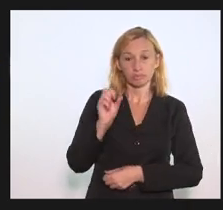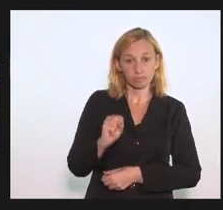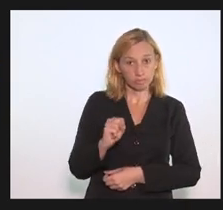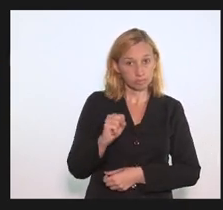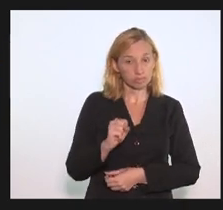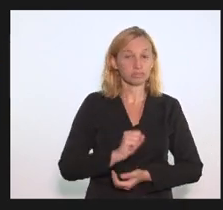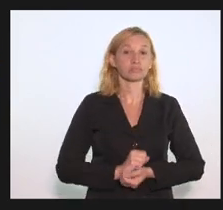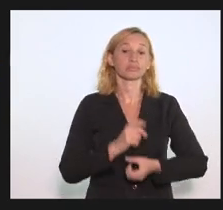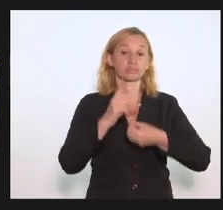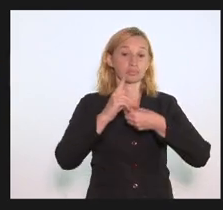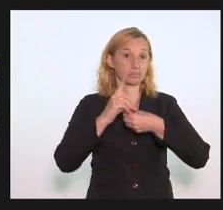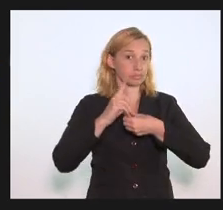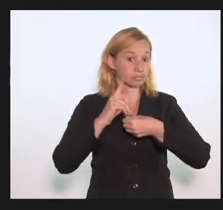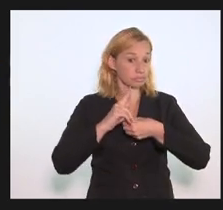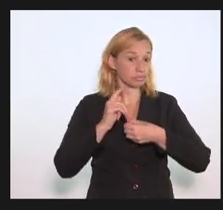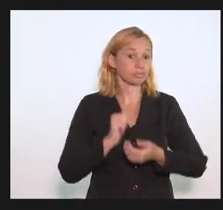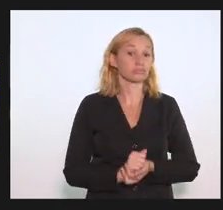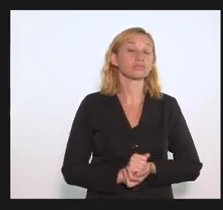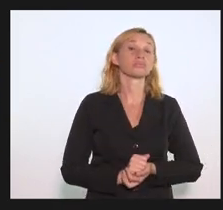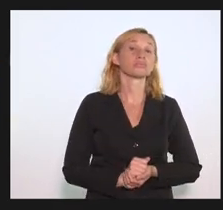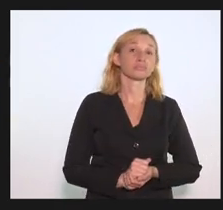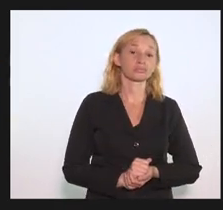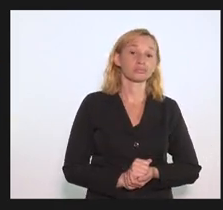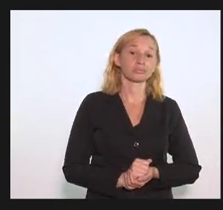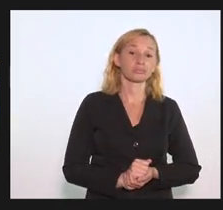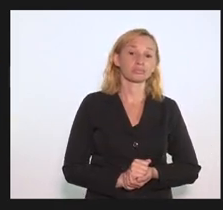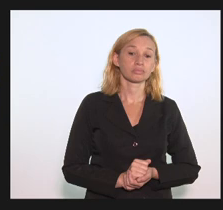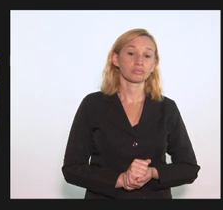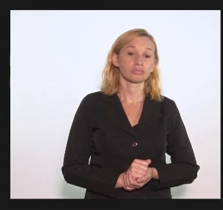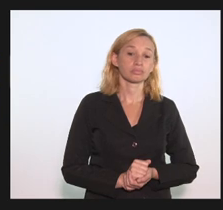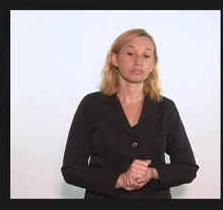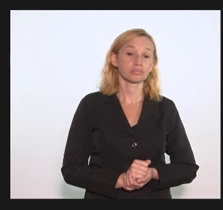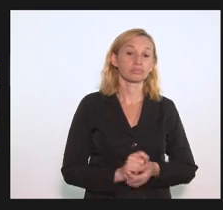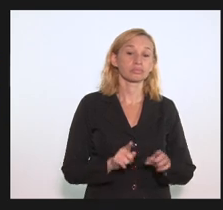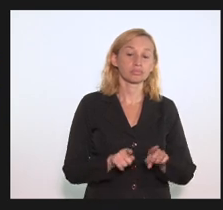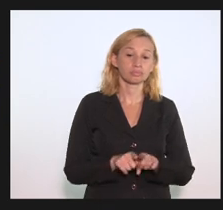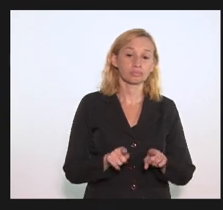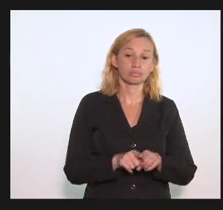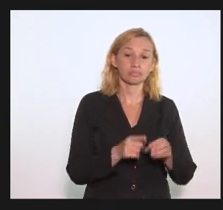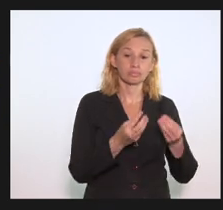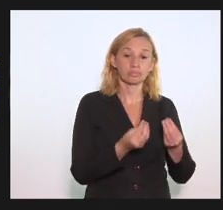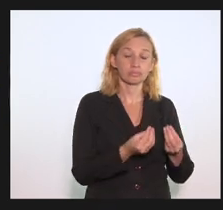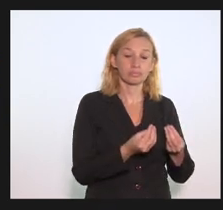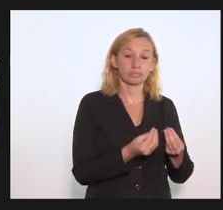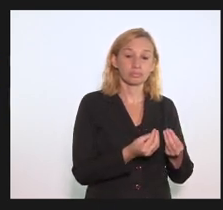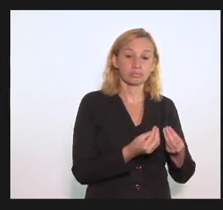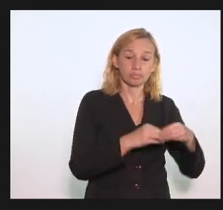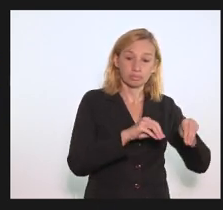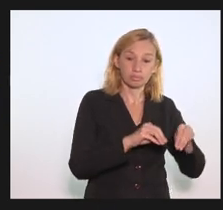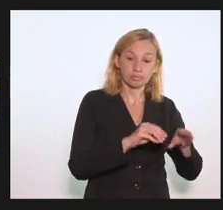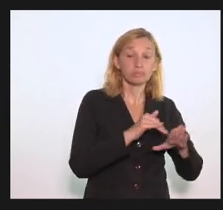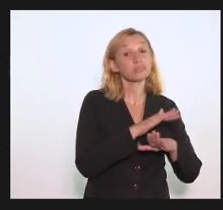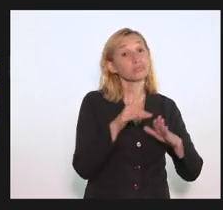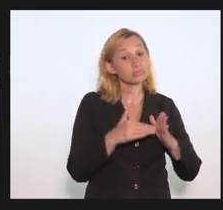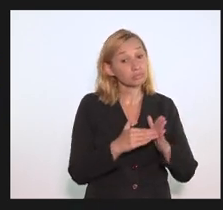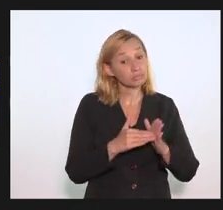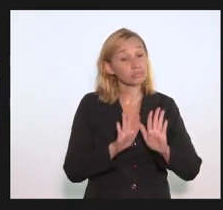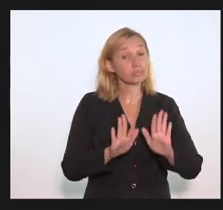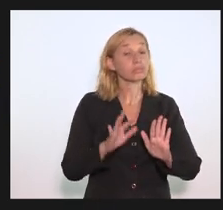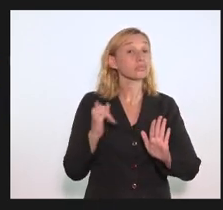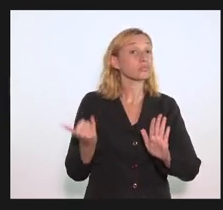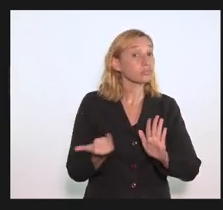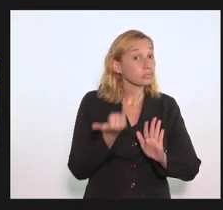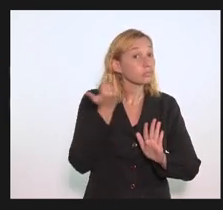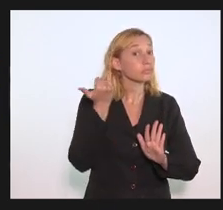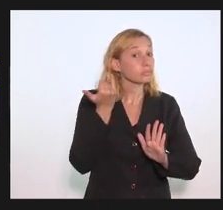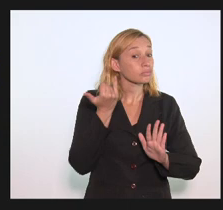relação às participações e os possíveis prejuízos de todos. Então, essa